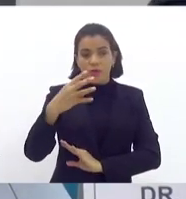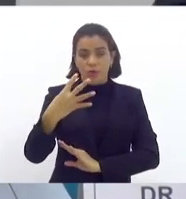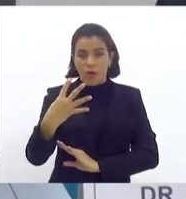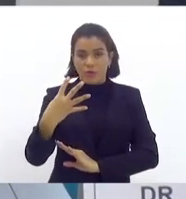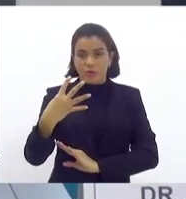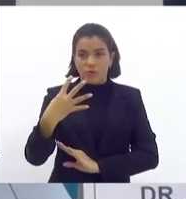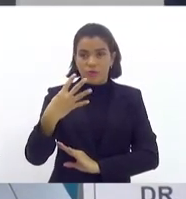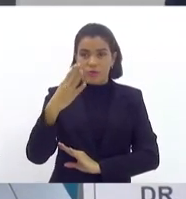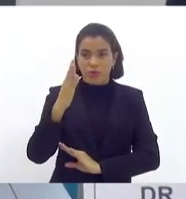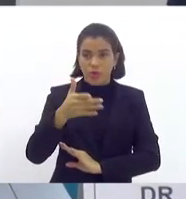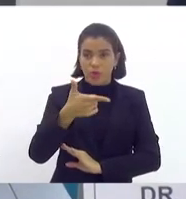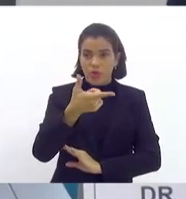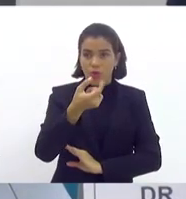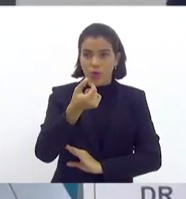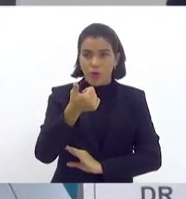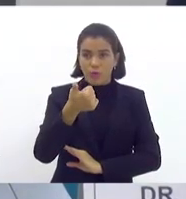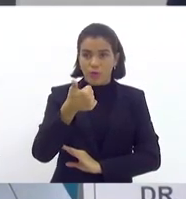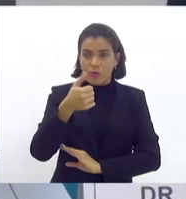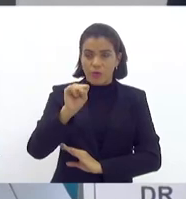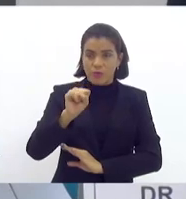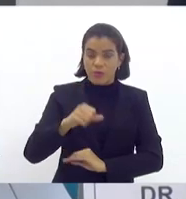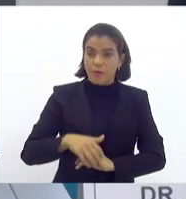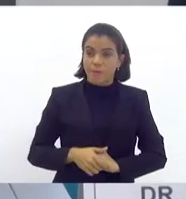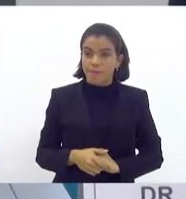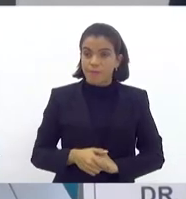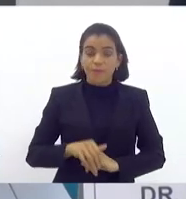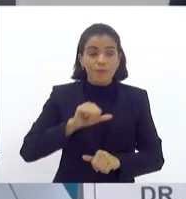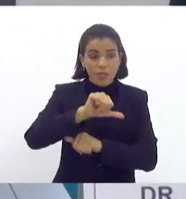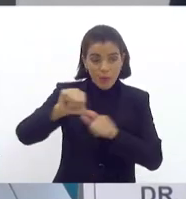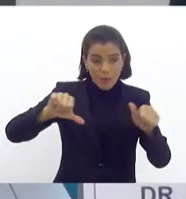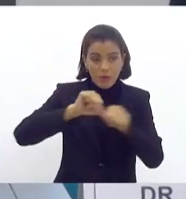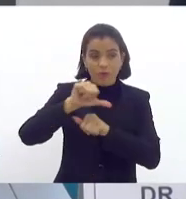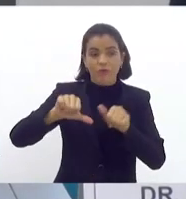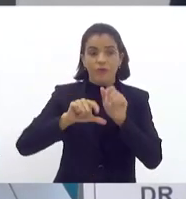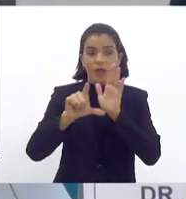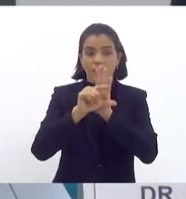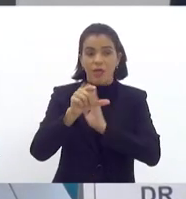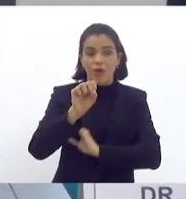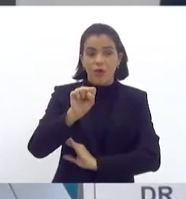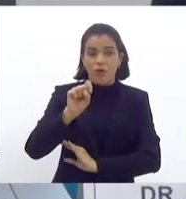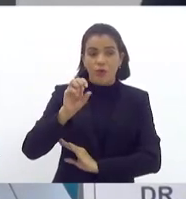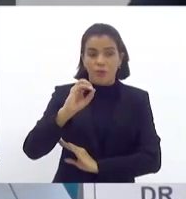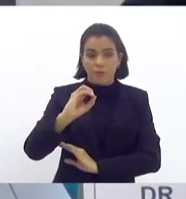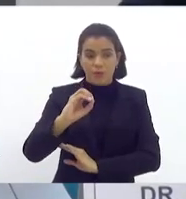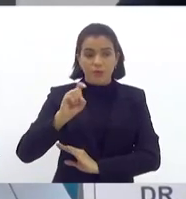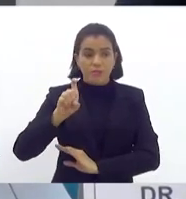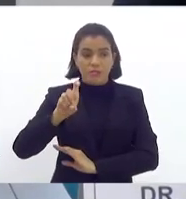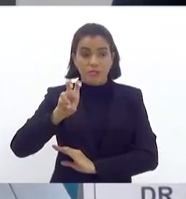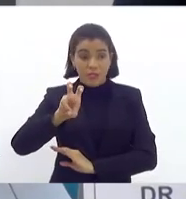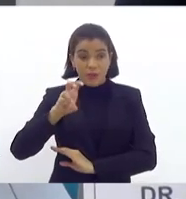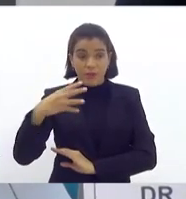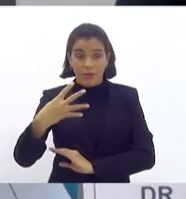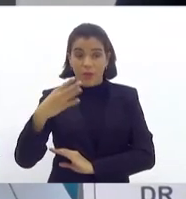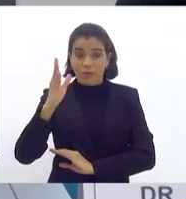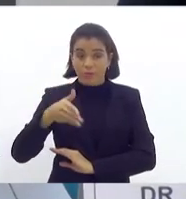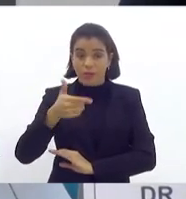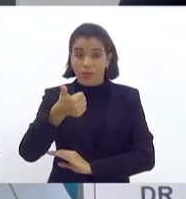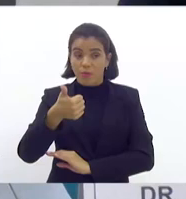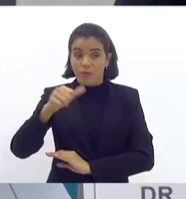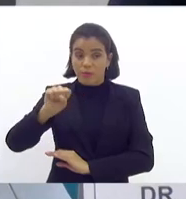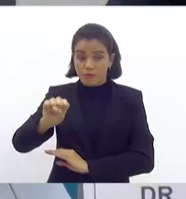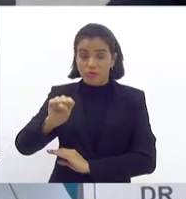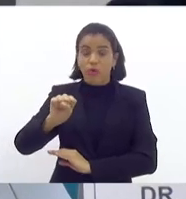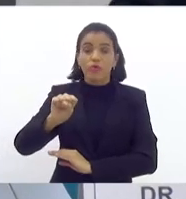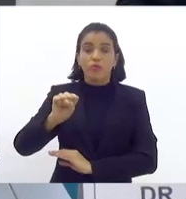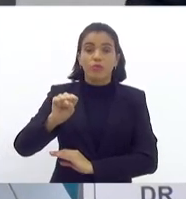Yuri. É o item 4 da pauta, que modifica a Lei 8.054, de 17 de julho de 18,